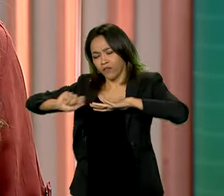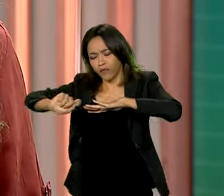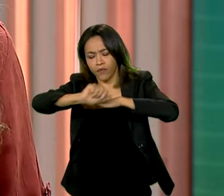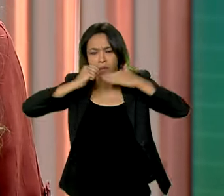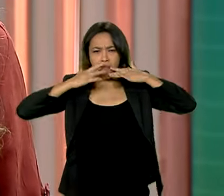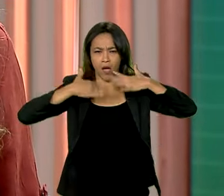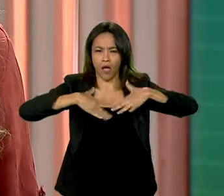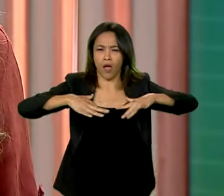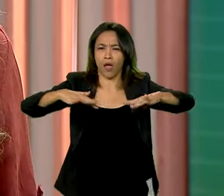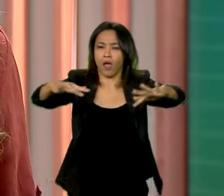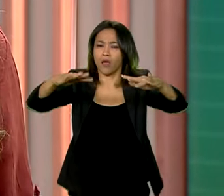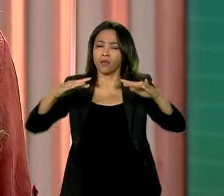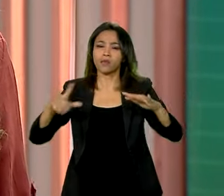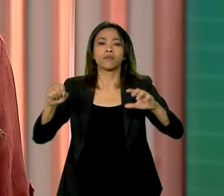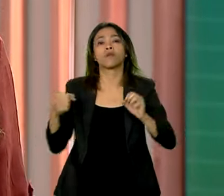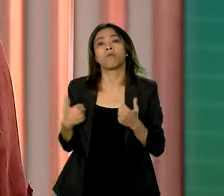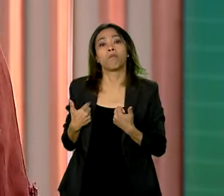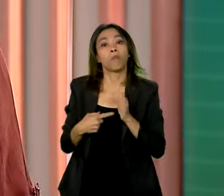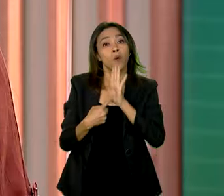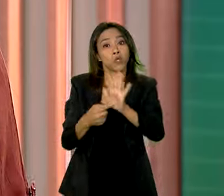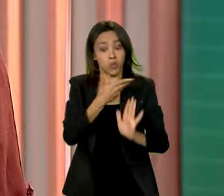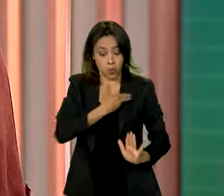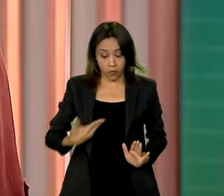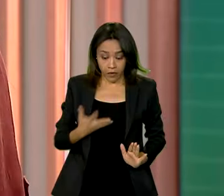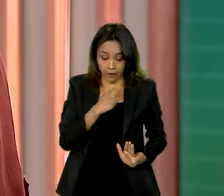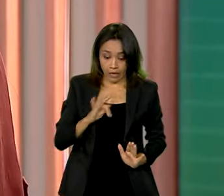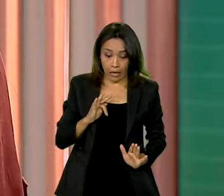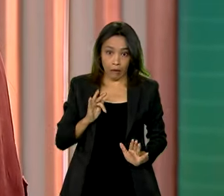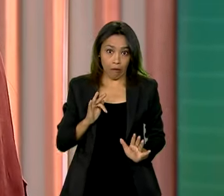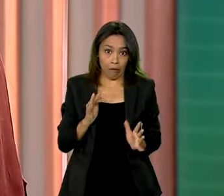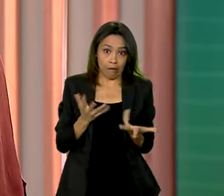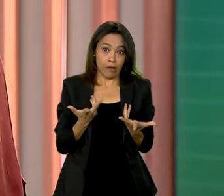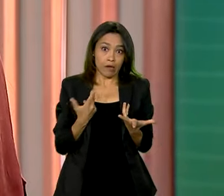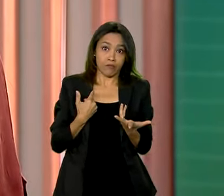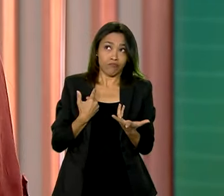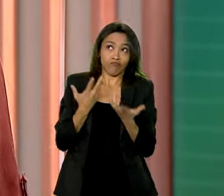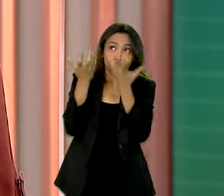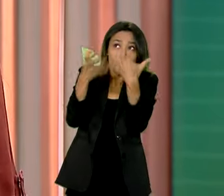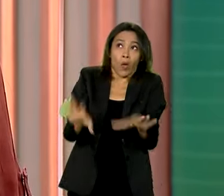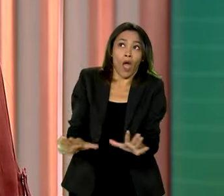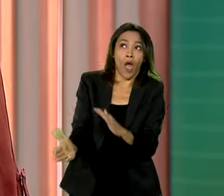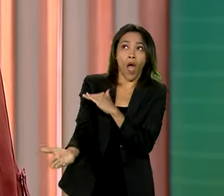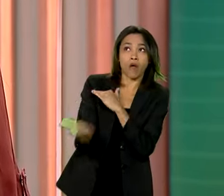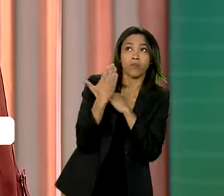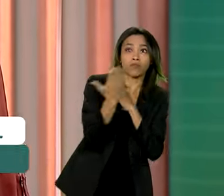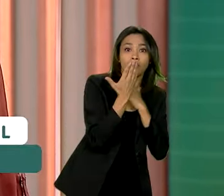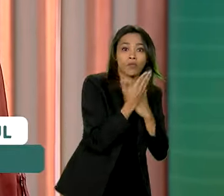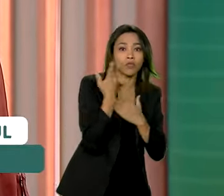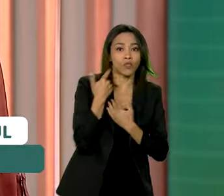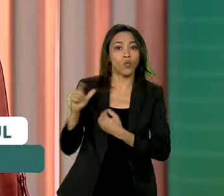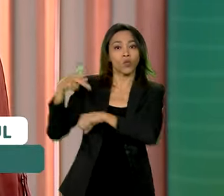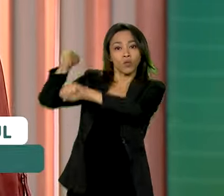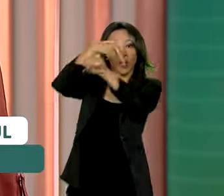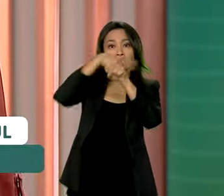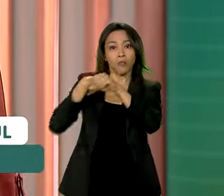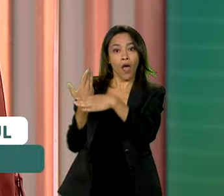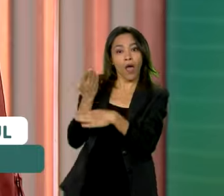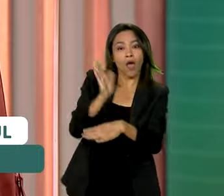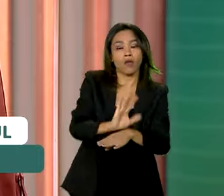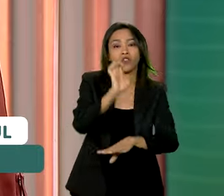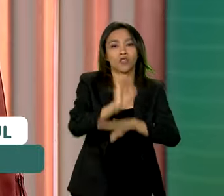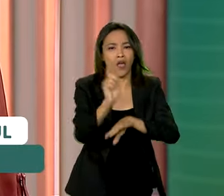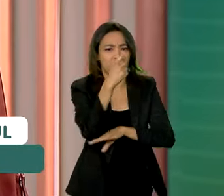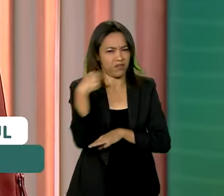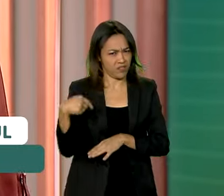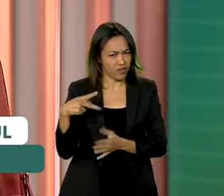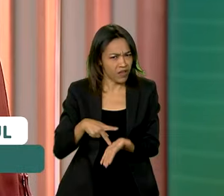espalhadas está a de que o governo federal estaria negando apoio de outros países no socorro ao Rio Grande do Sul. Mas isso